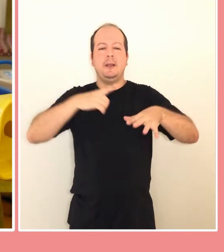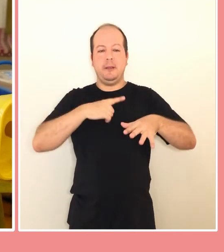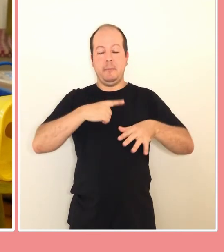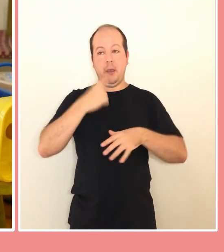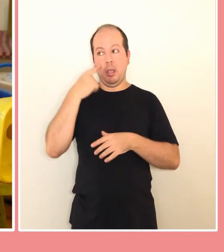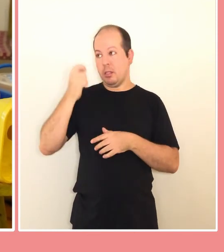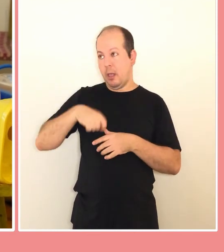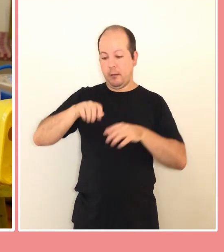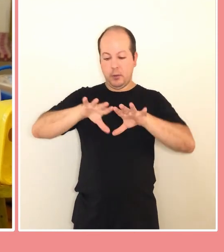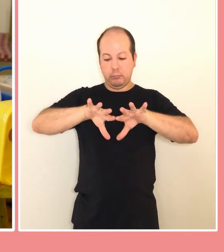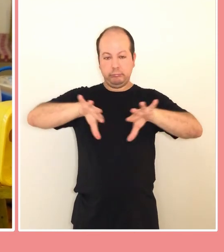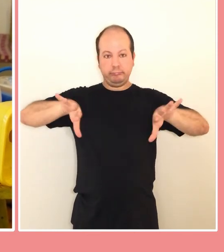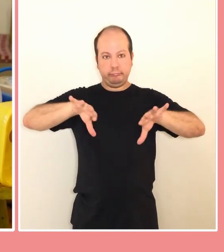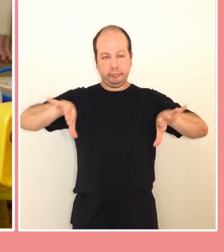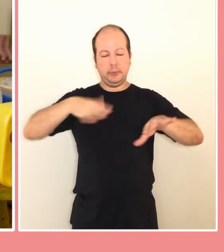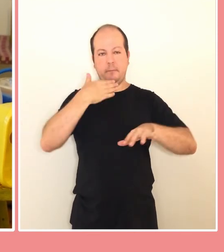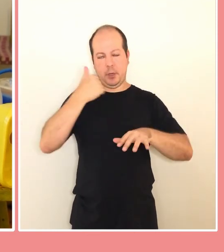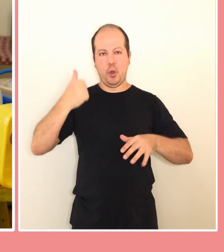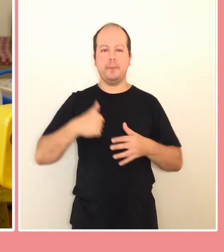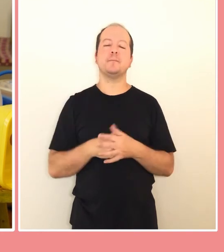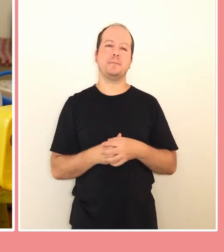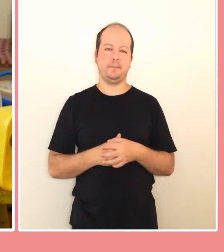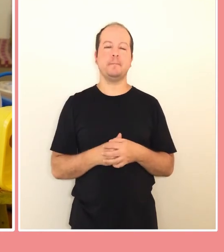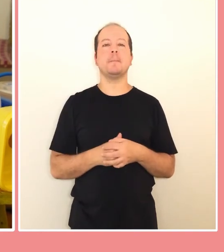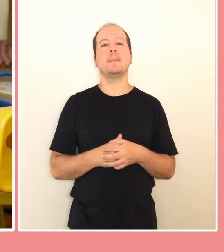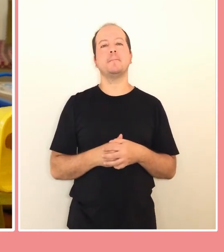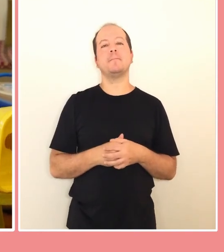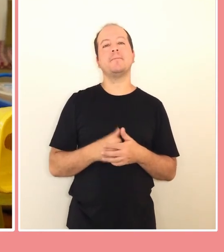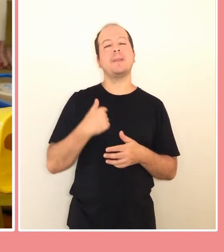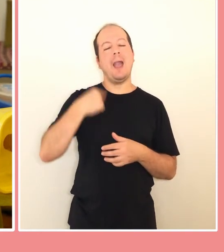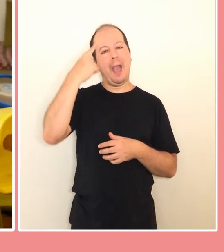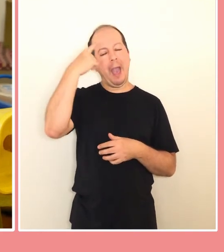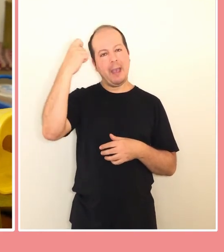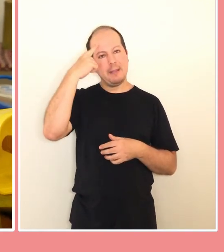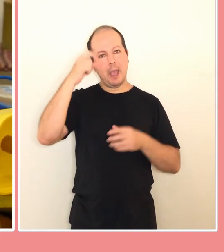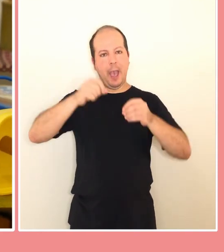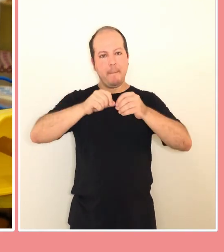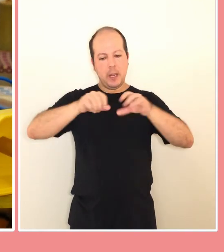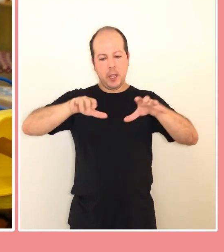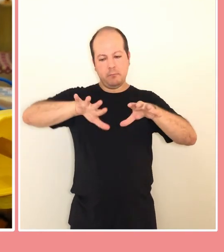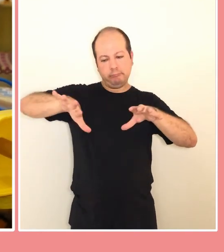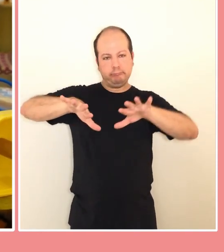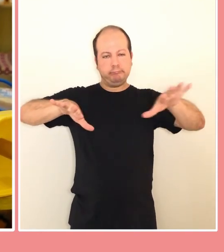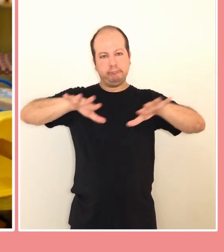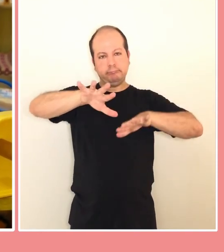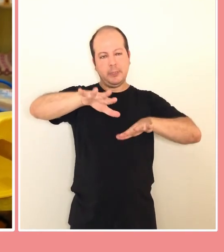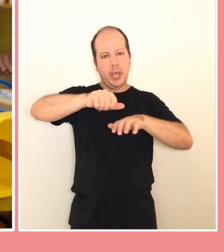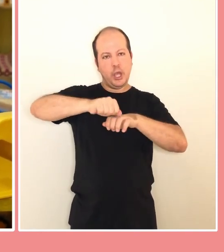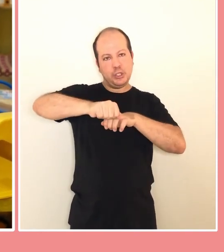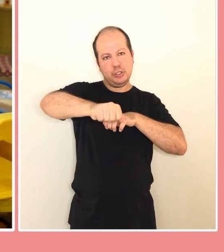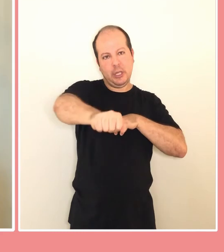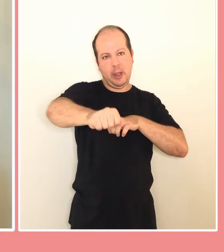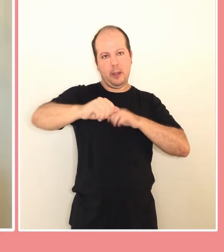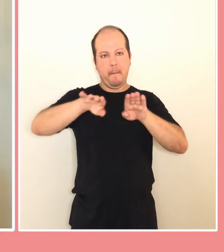sacola no pote. Então, a ideia é deixar ela bem aberta e bem esticada sobre a